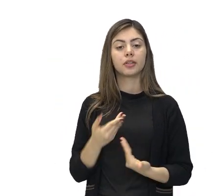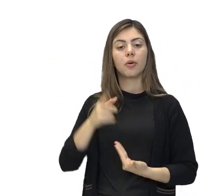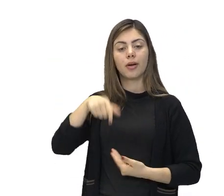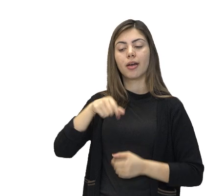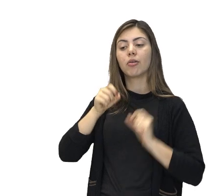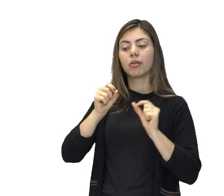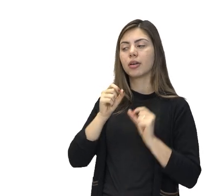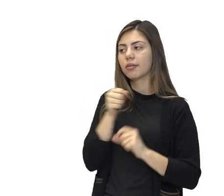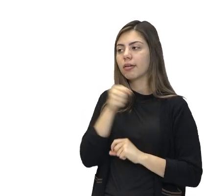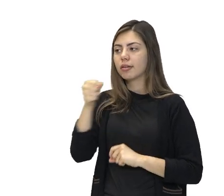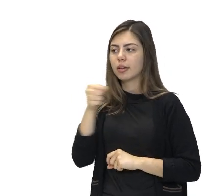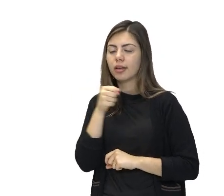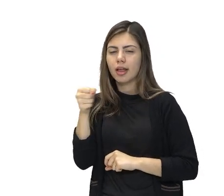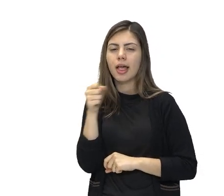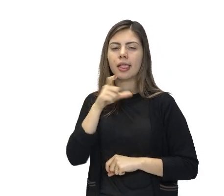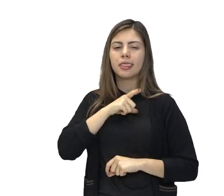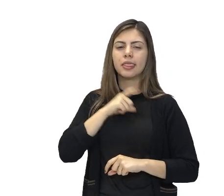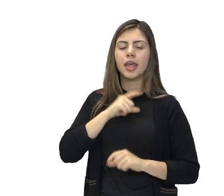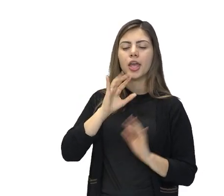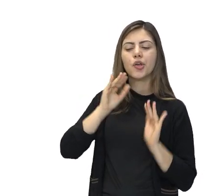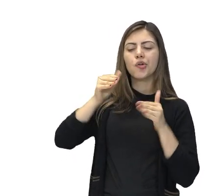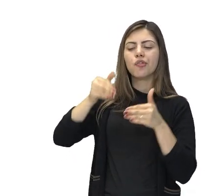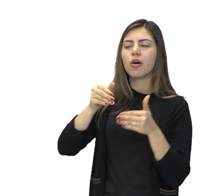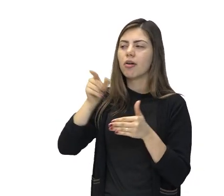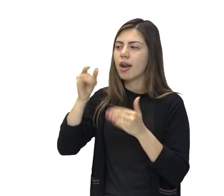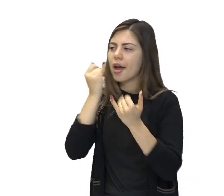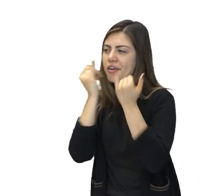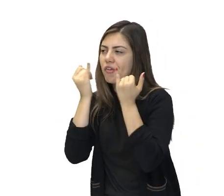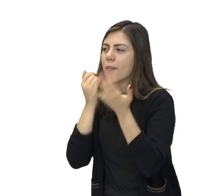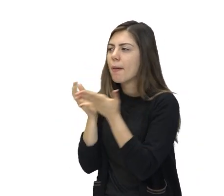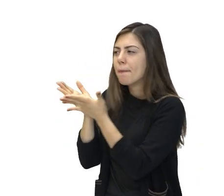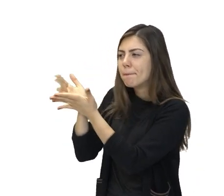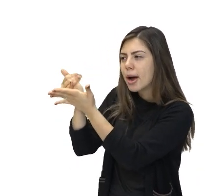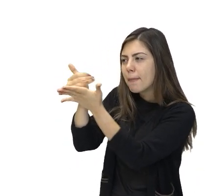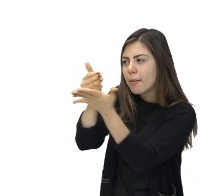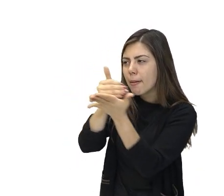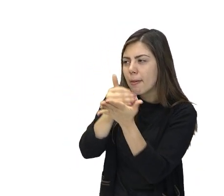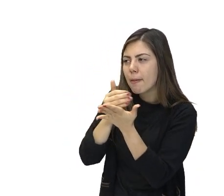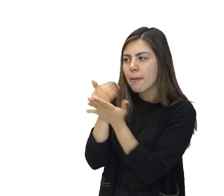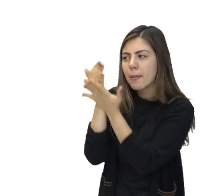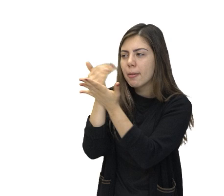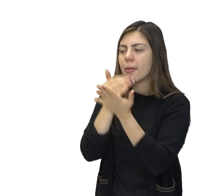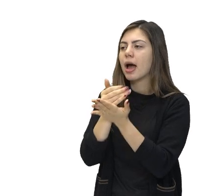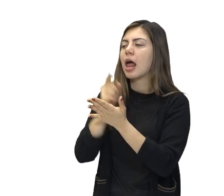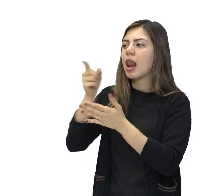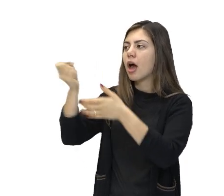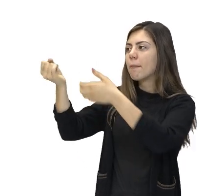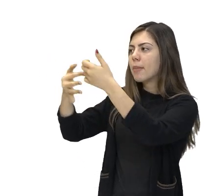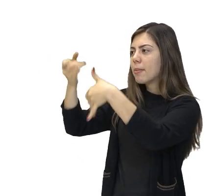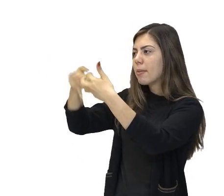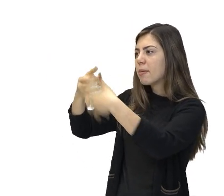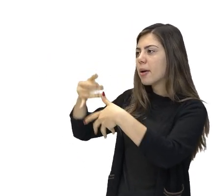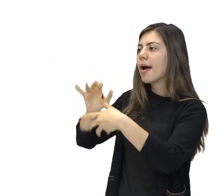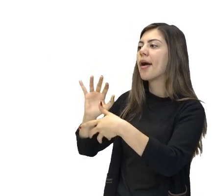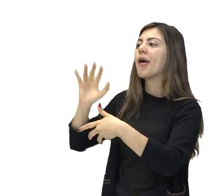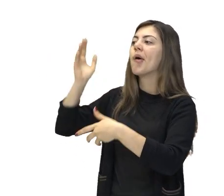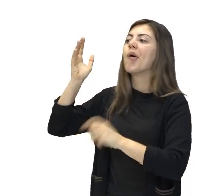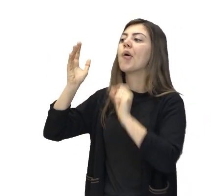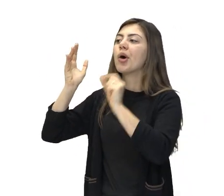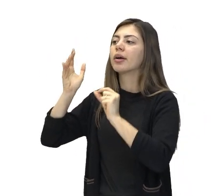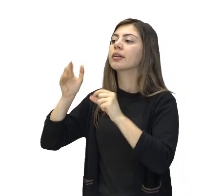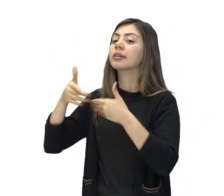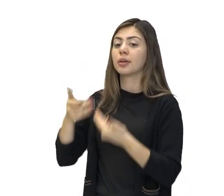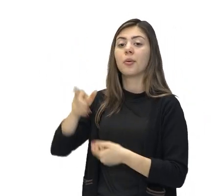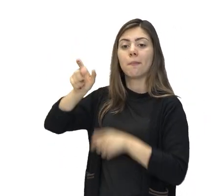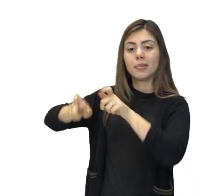vai ter esse caráter de buscar, extrair mais informações, buscar mais declarações a partir de pessoas